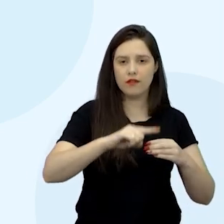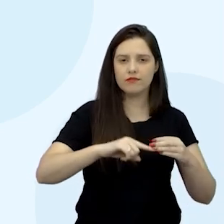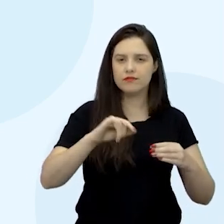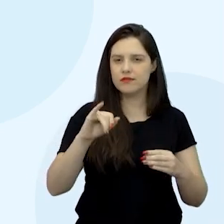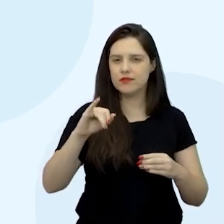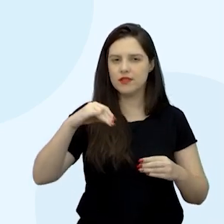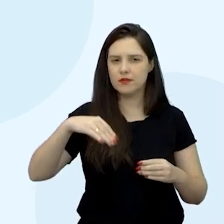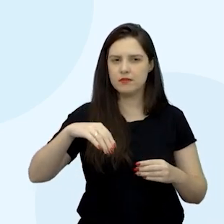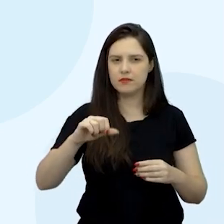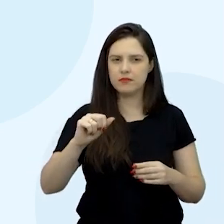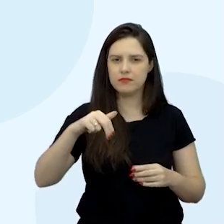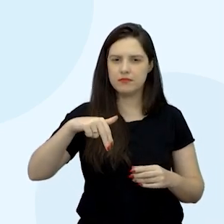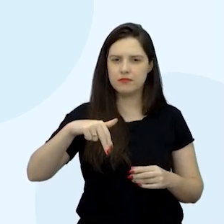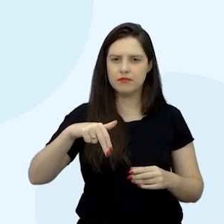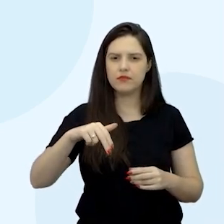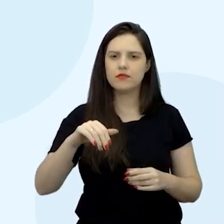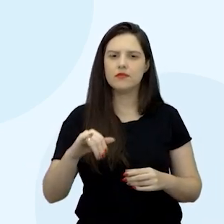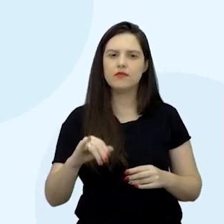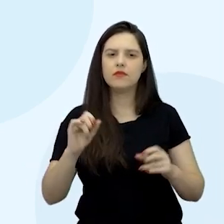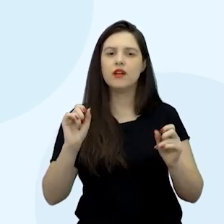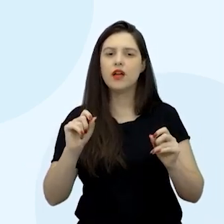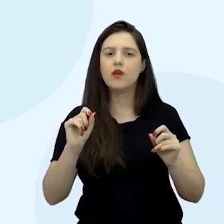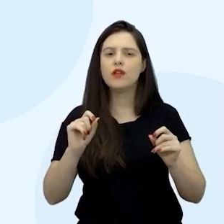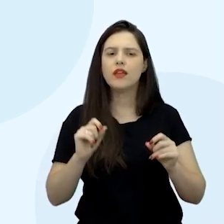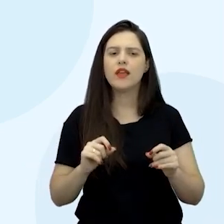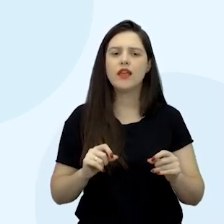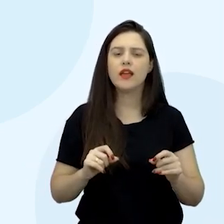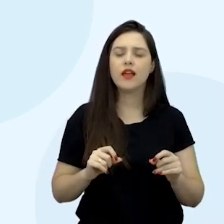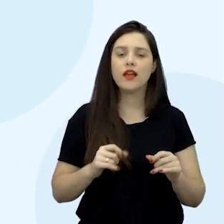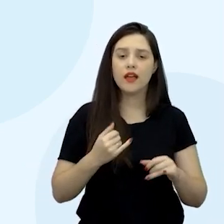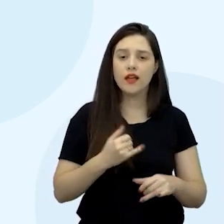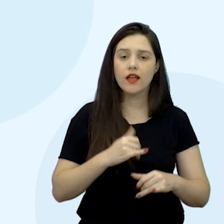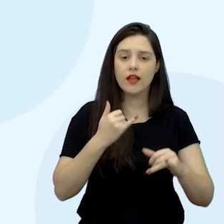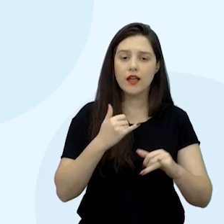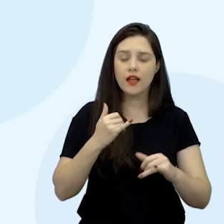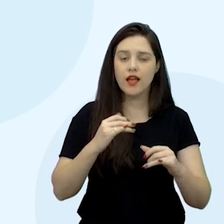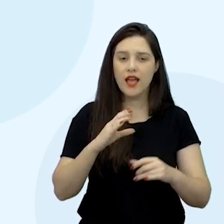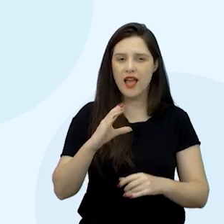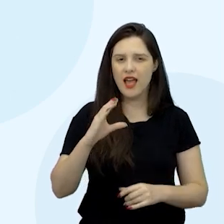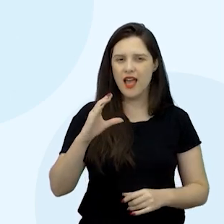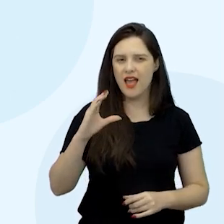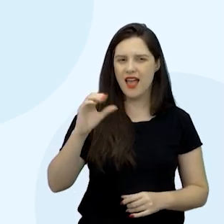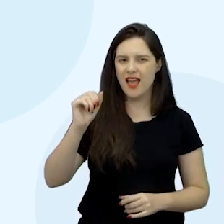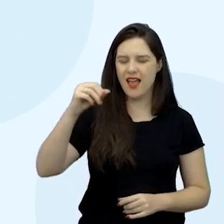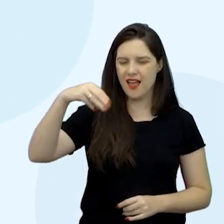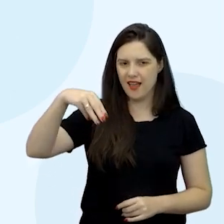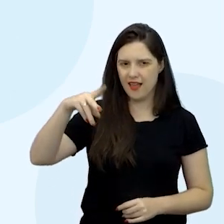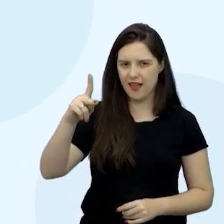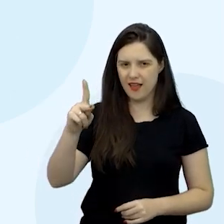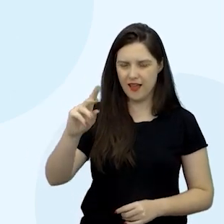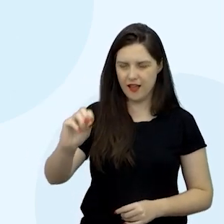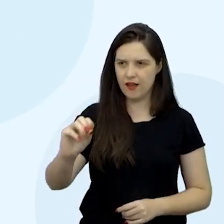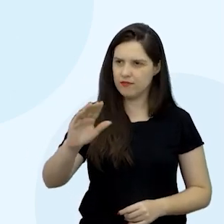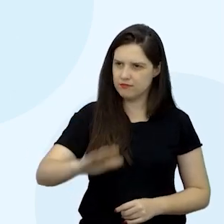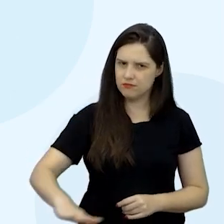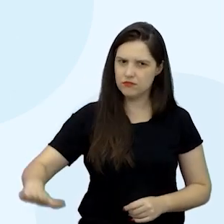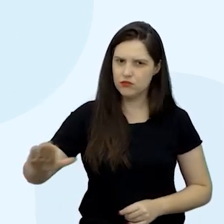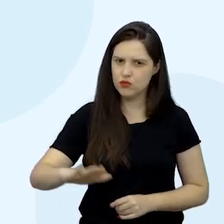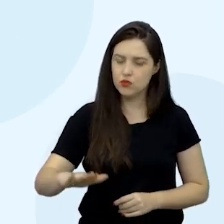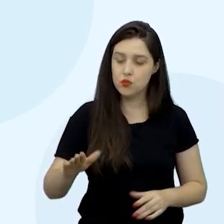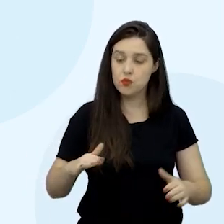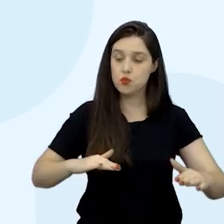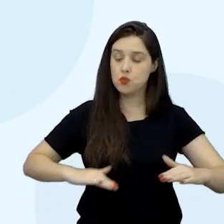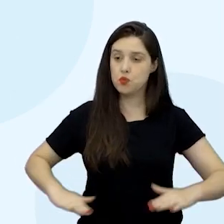campo magnético? É uma região lá. O que é o campo? Quando você fala de campo, é uma região do espaço onde tem uma alteração no